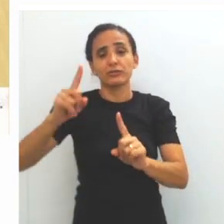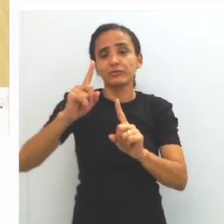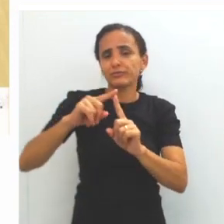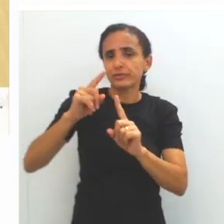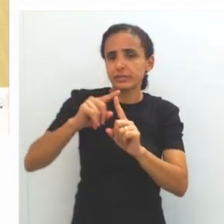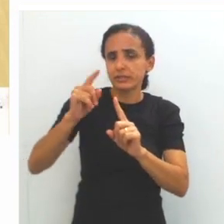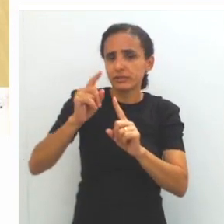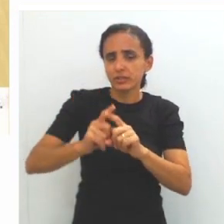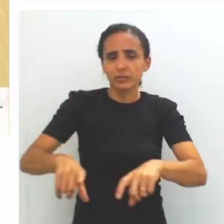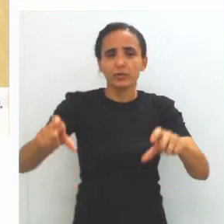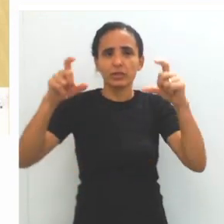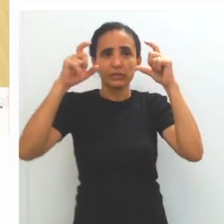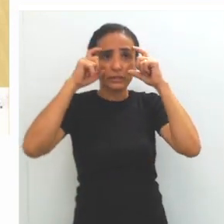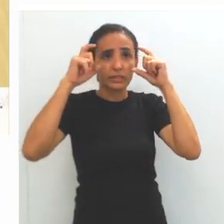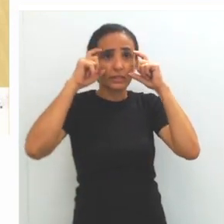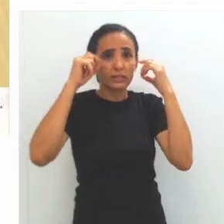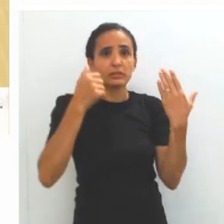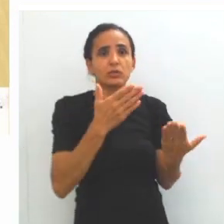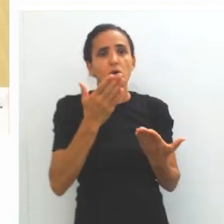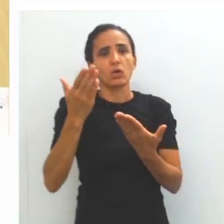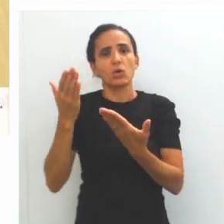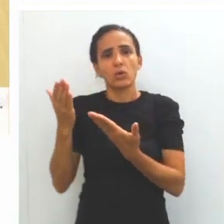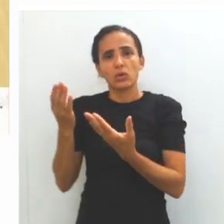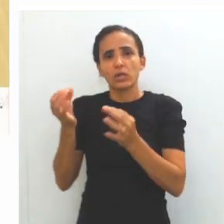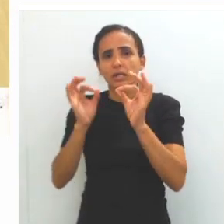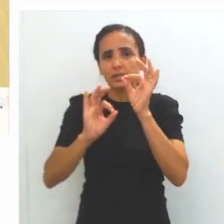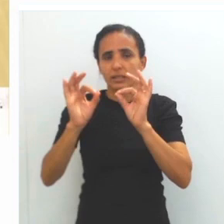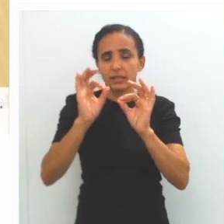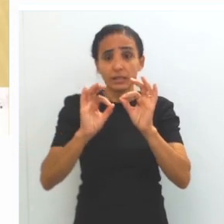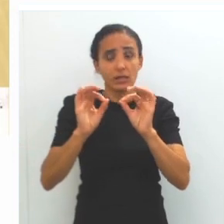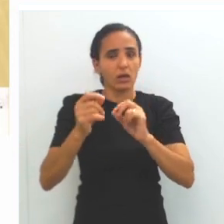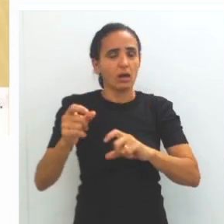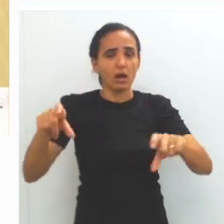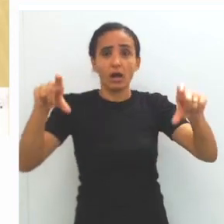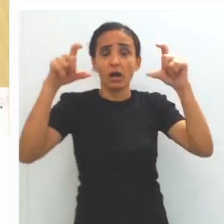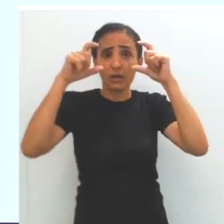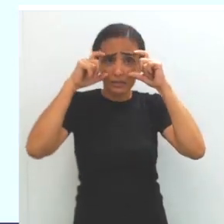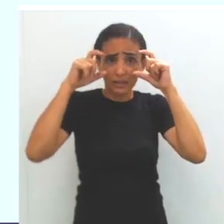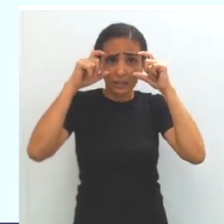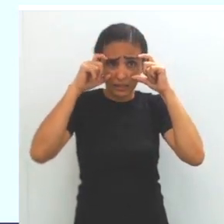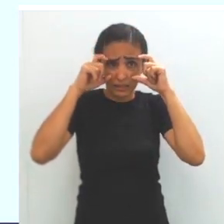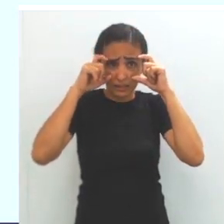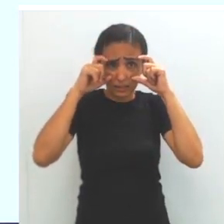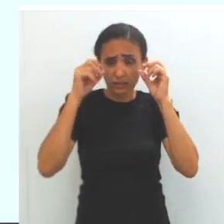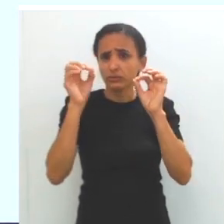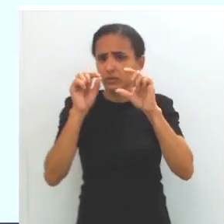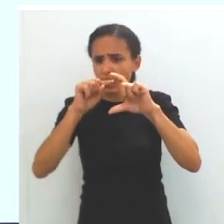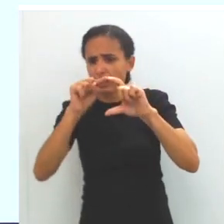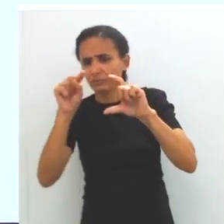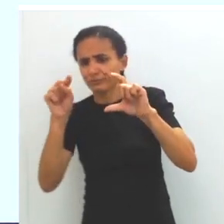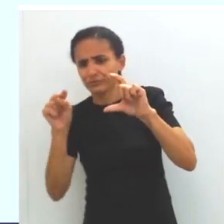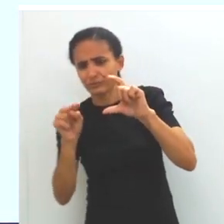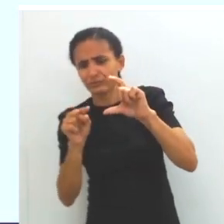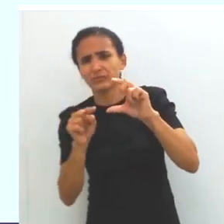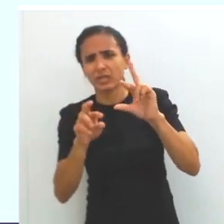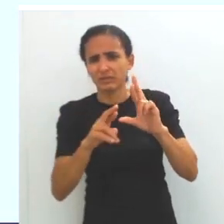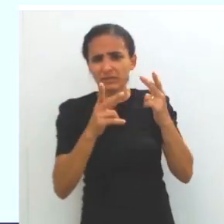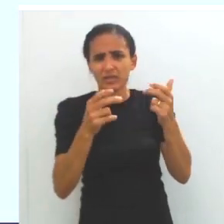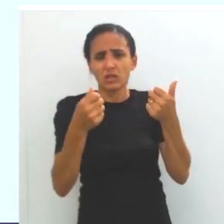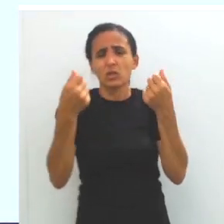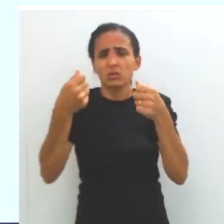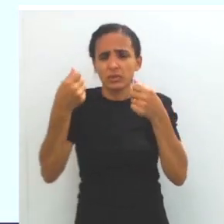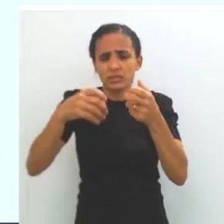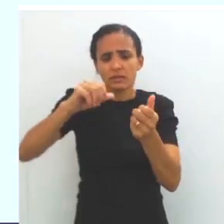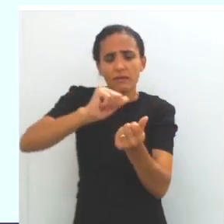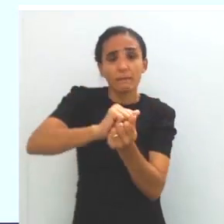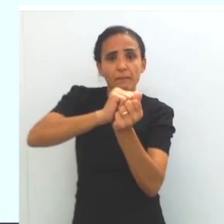que usar uma lente cilíndrica. Ou seja, a córnea não está mais oval do que deveria, ela